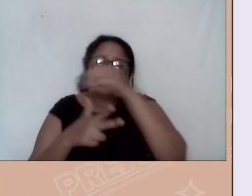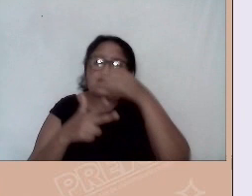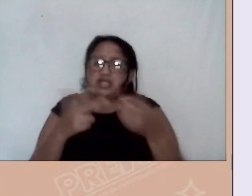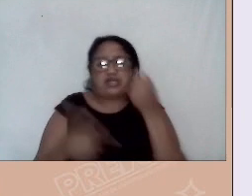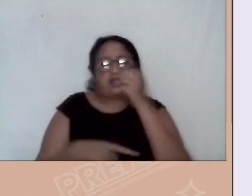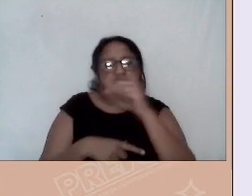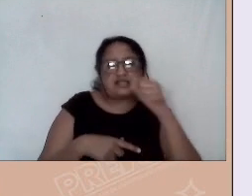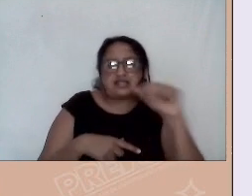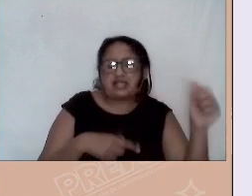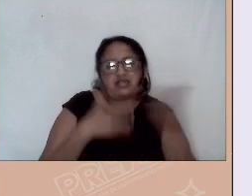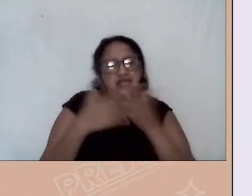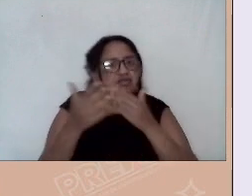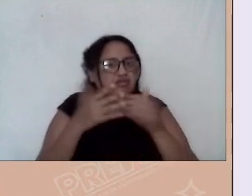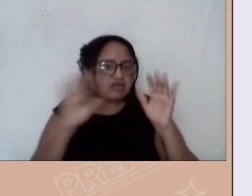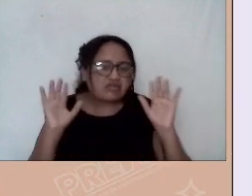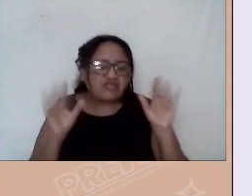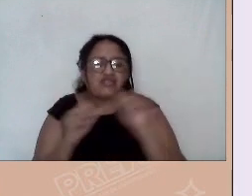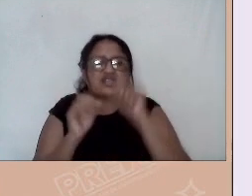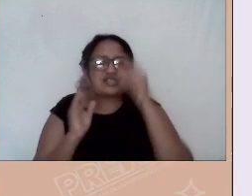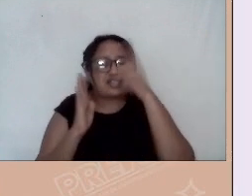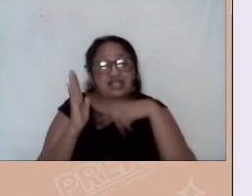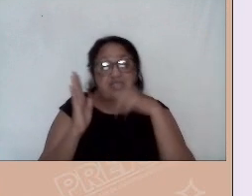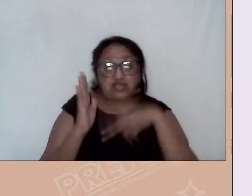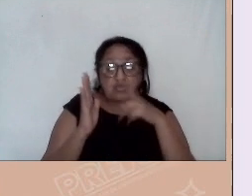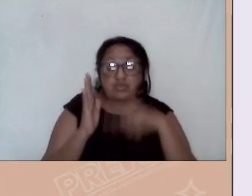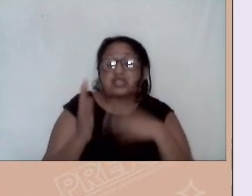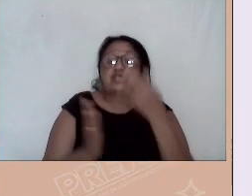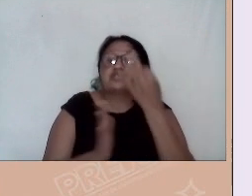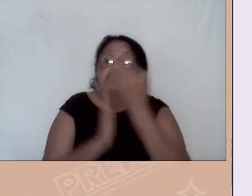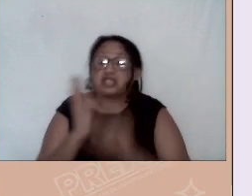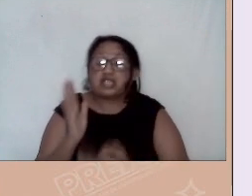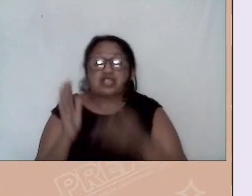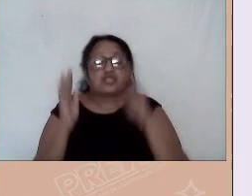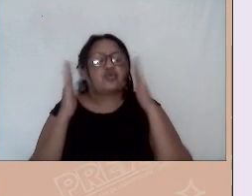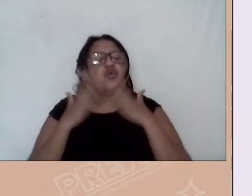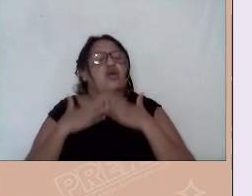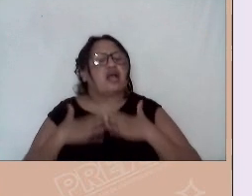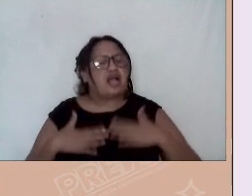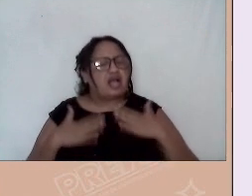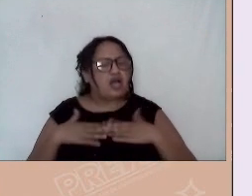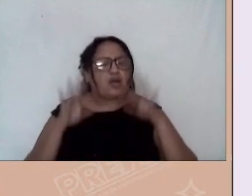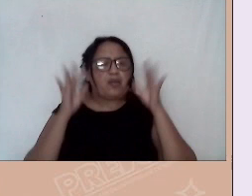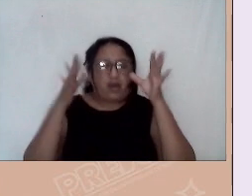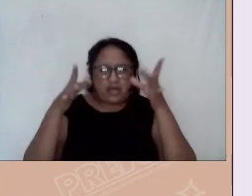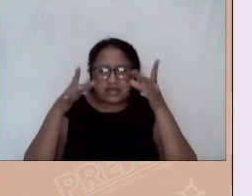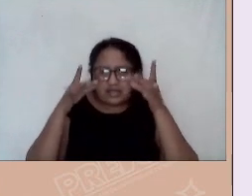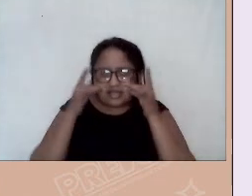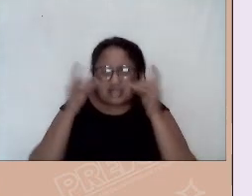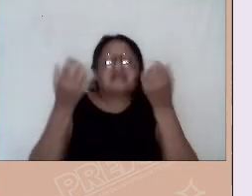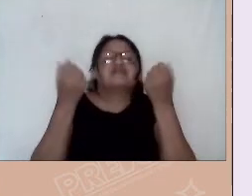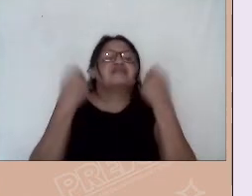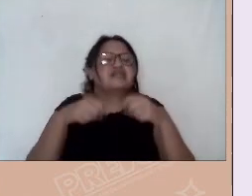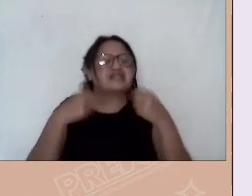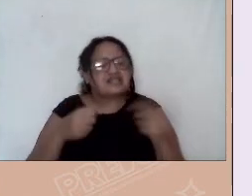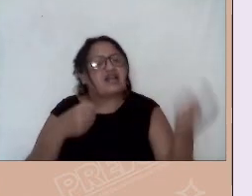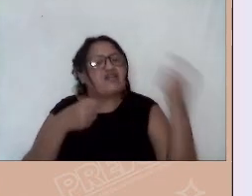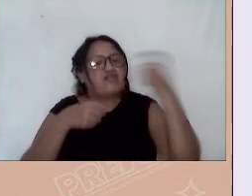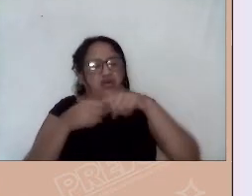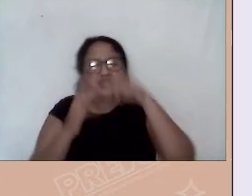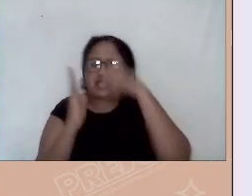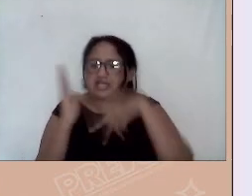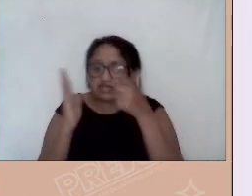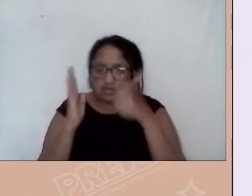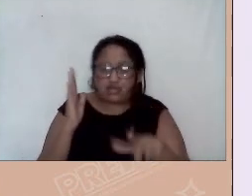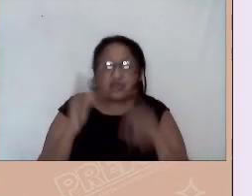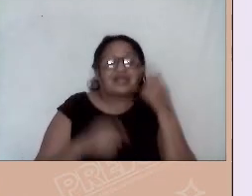fazer faça a leitura do texto com calma com atenção se precisar retornar a ele você retorna mas sempre buscando